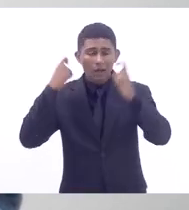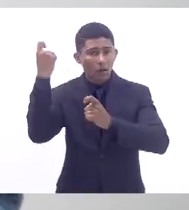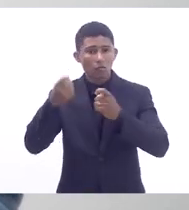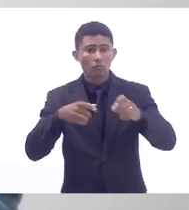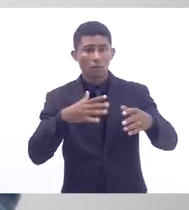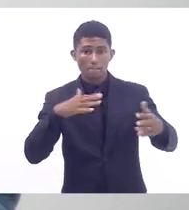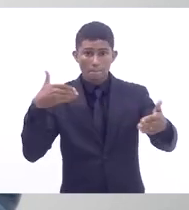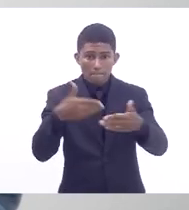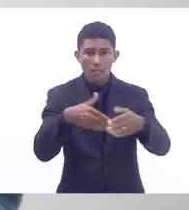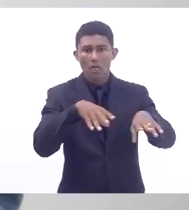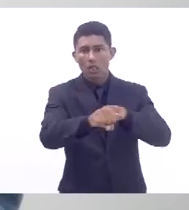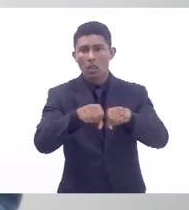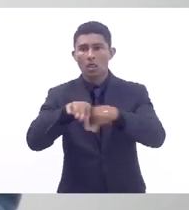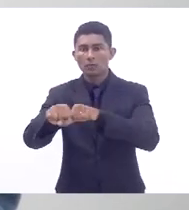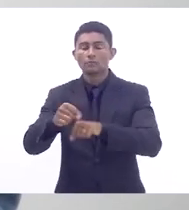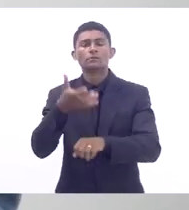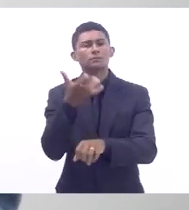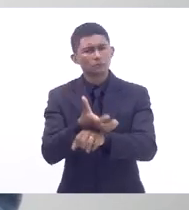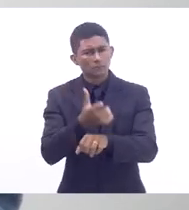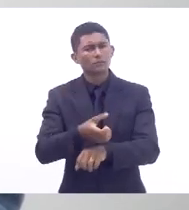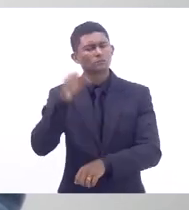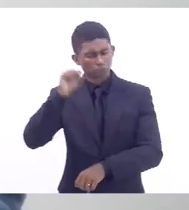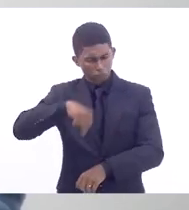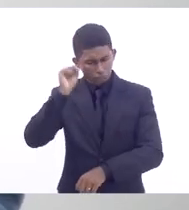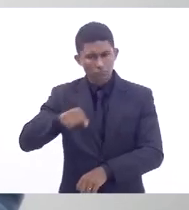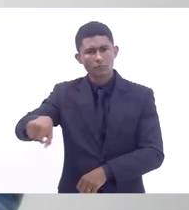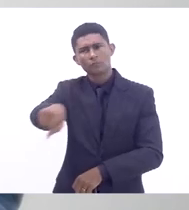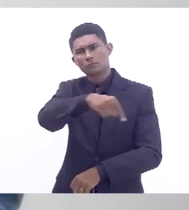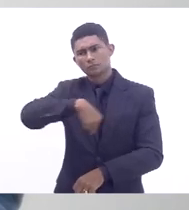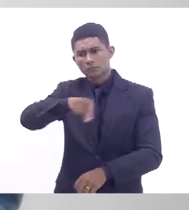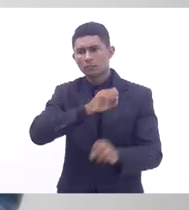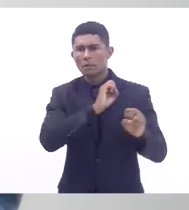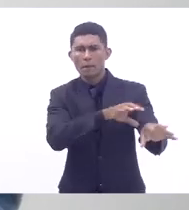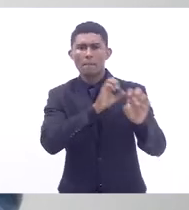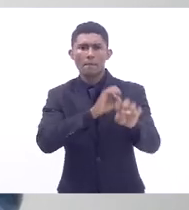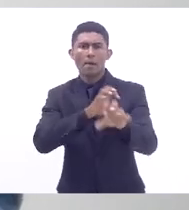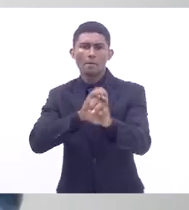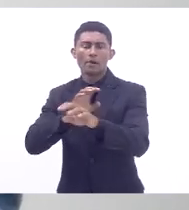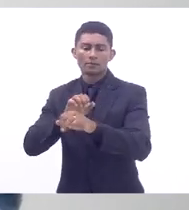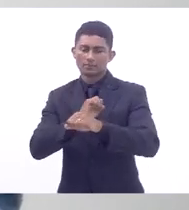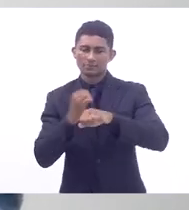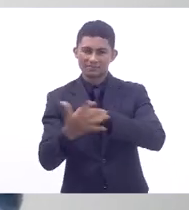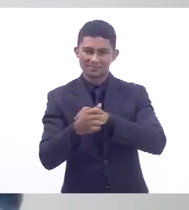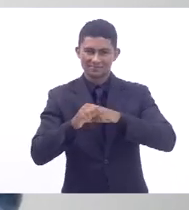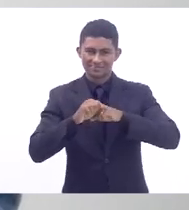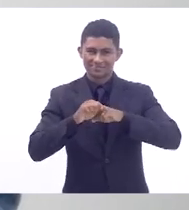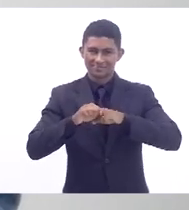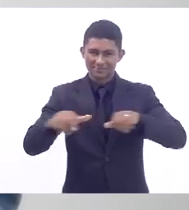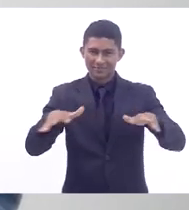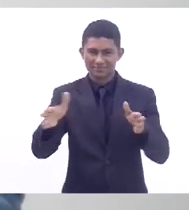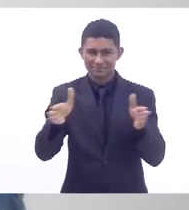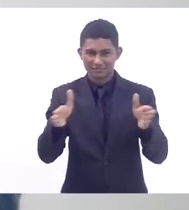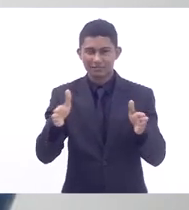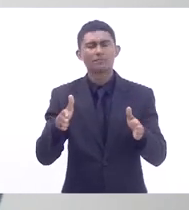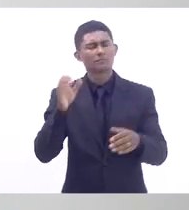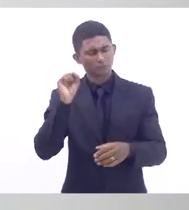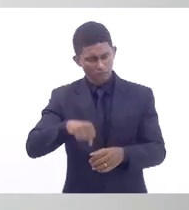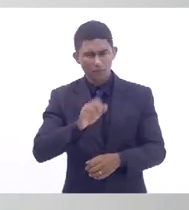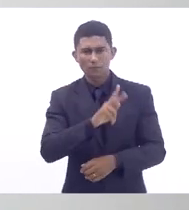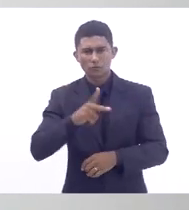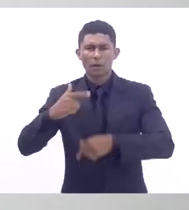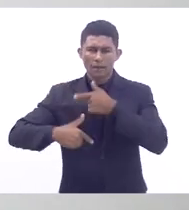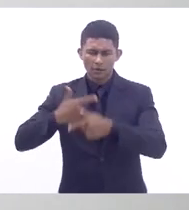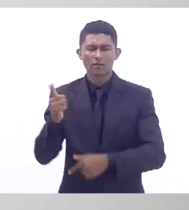então era se disciplinas o que a gente ministrou dentro desse período que ainda estamos que a pandemia